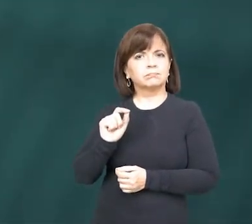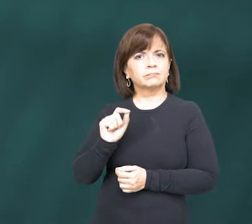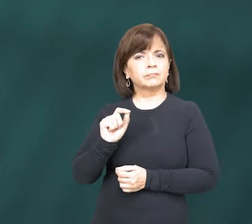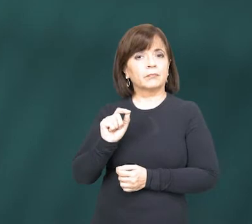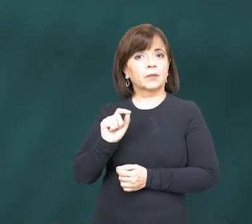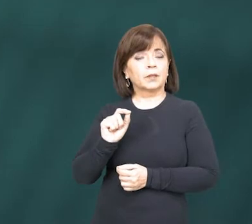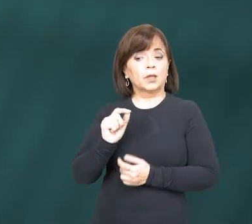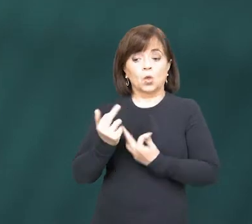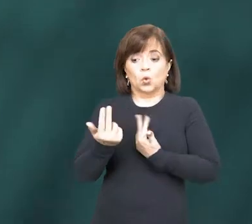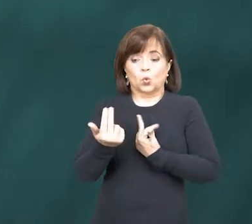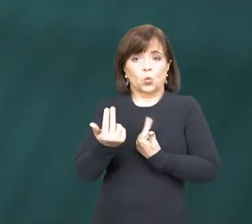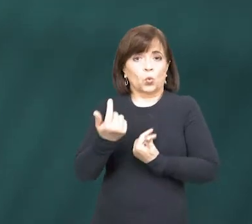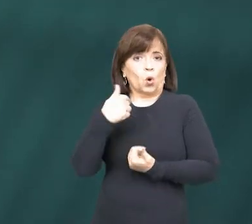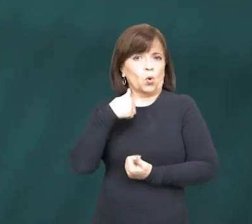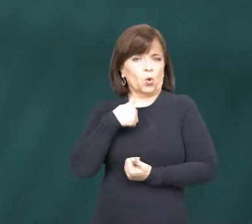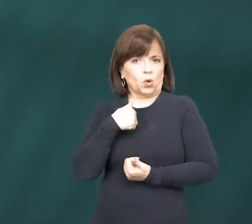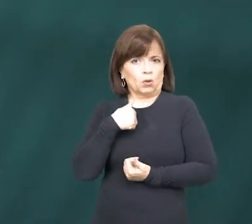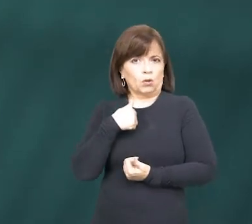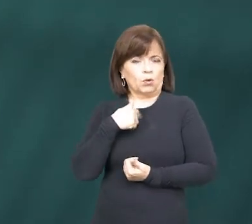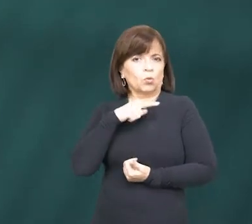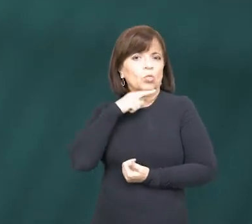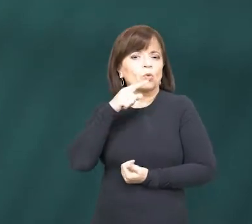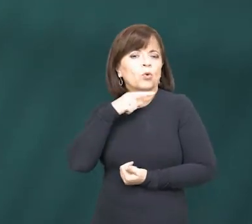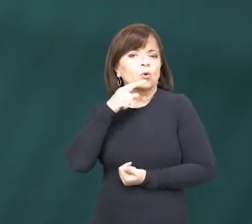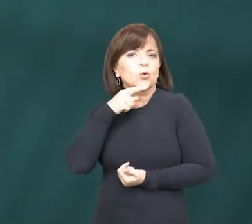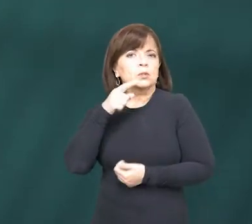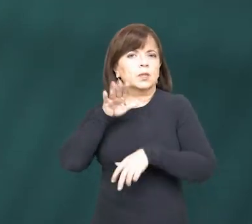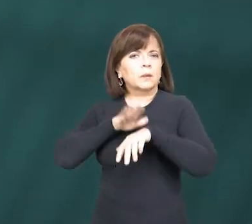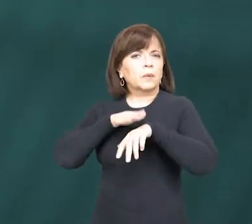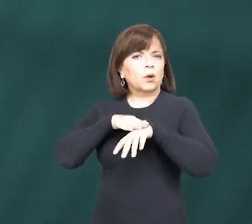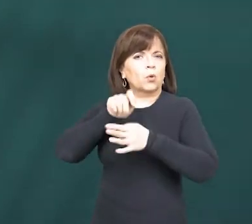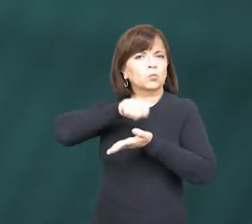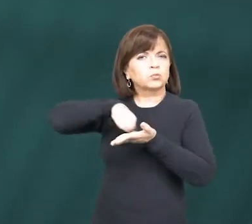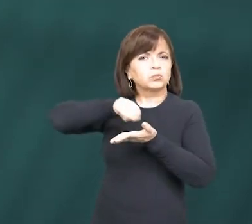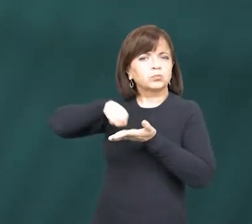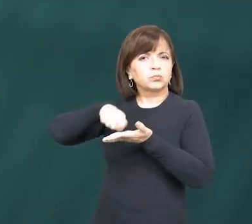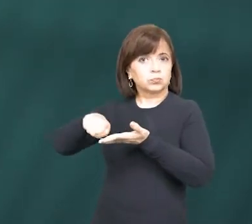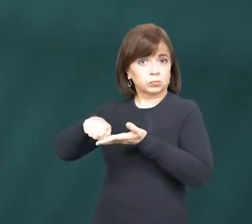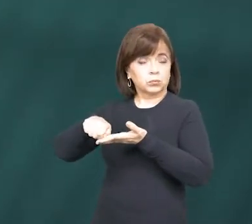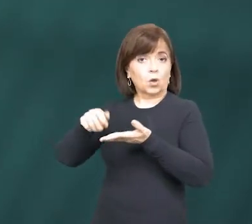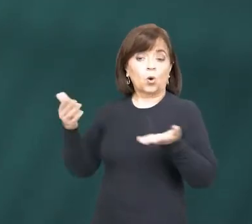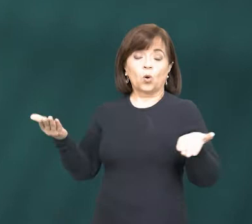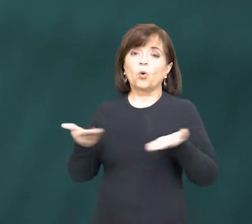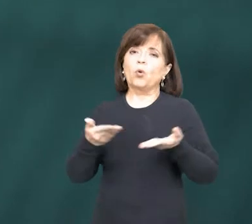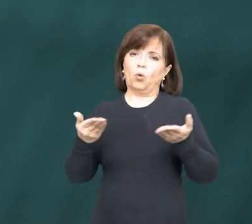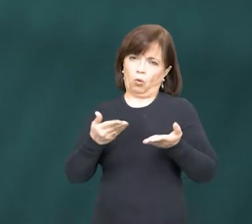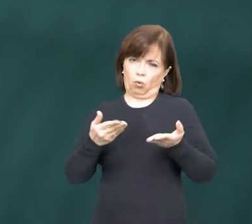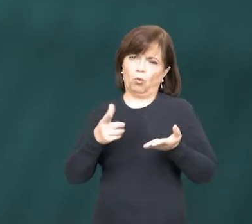assim como eu não conseguia escrever à mão, hoje em dia você deve ter